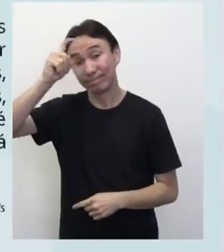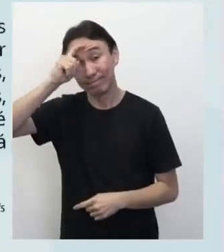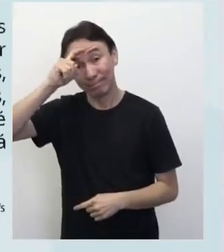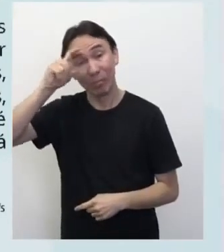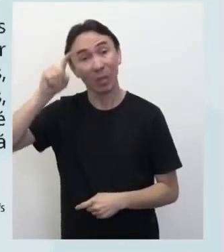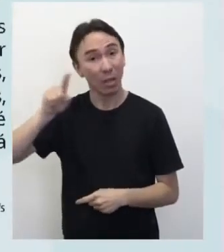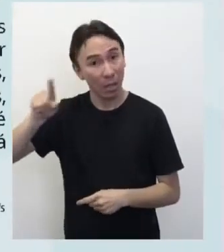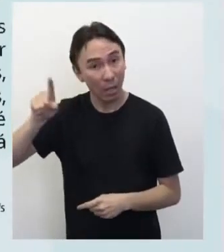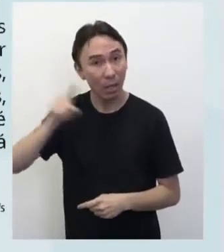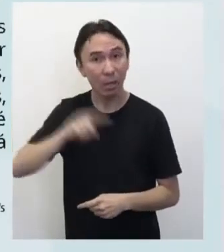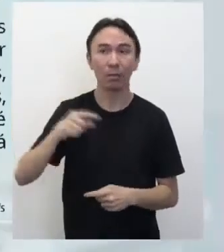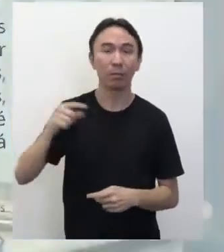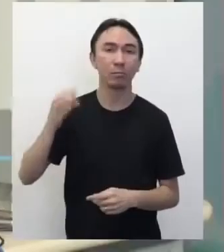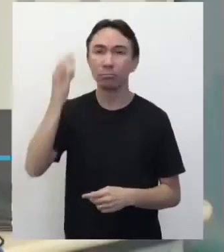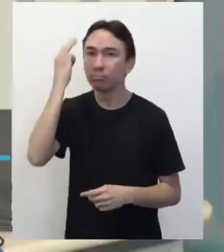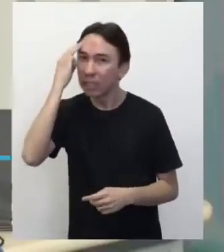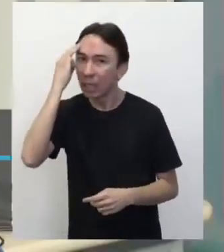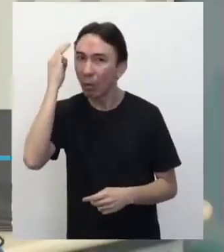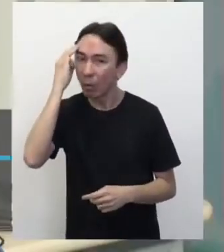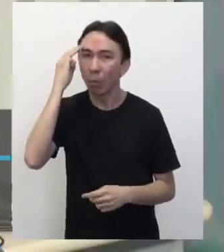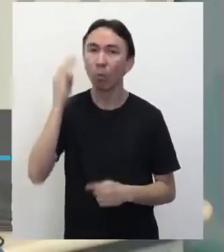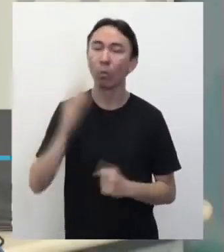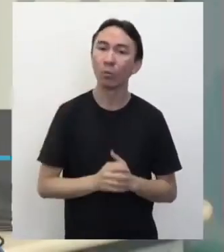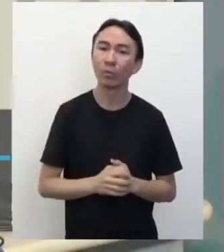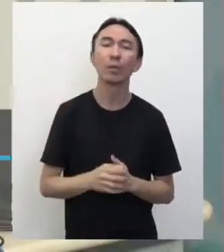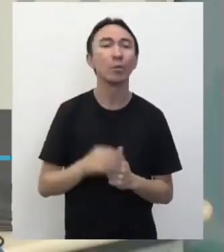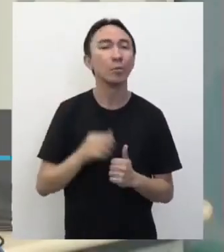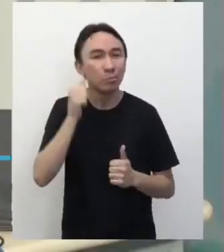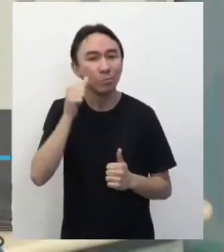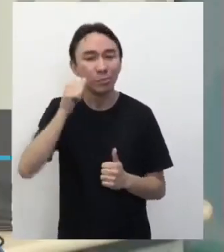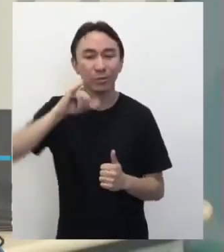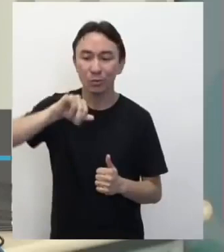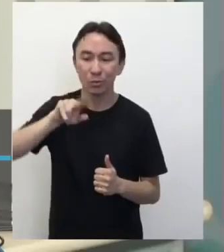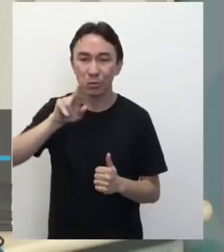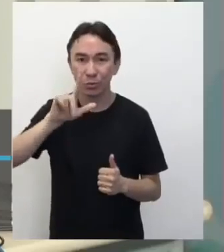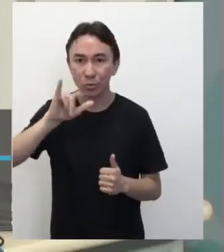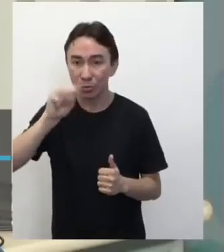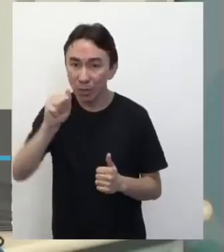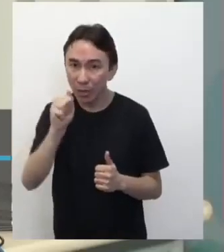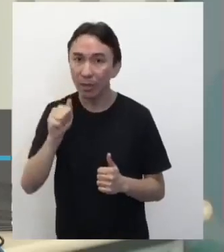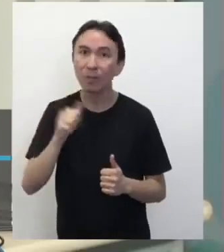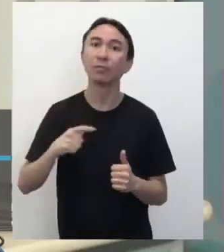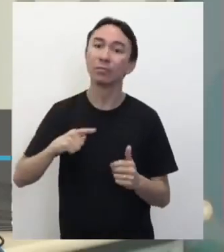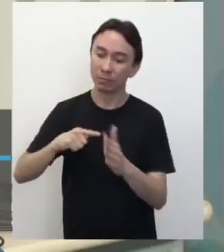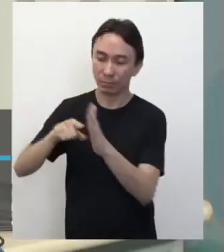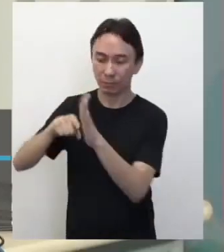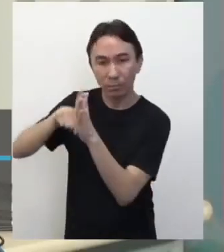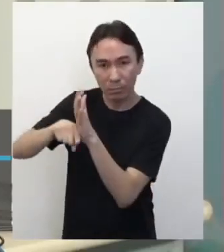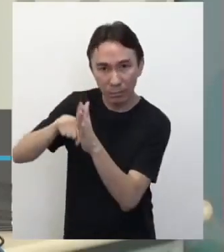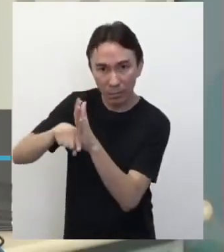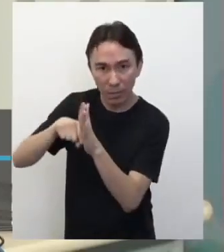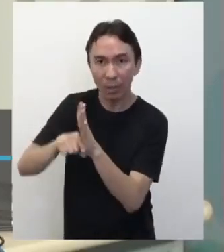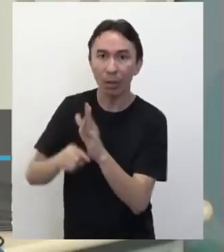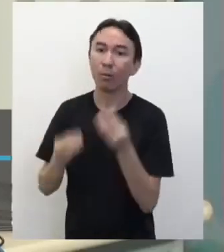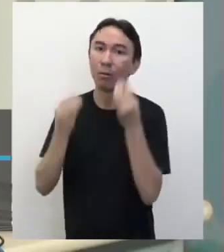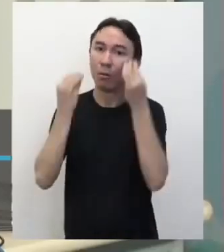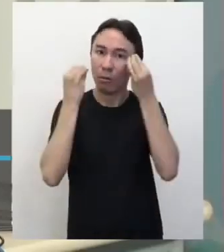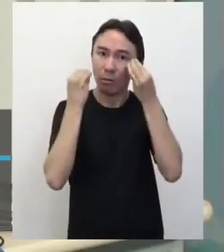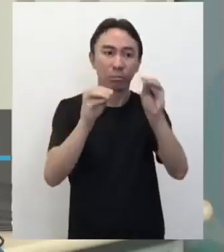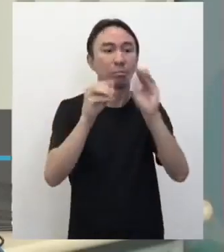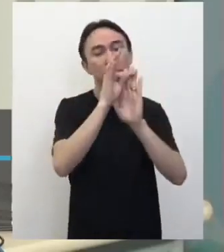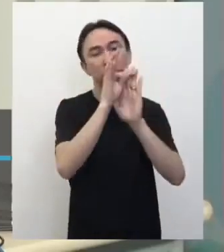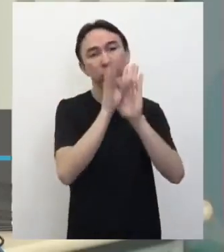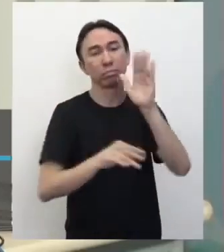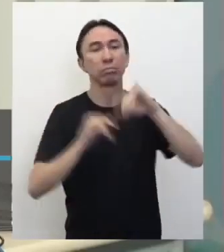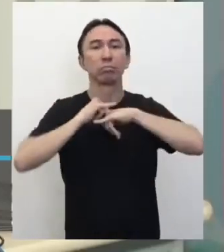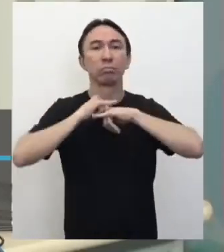Ela fez aí uma pesquisa e colocou esse texto, publicou esse texto. Gente, ela fala